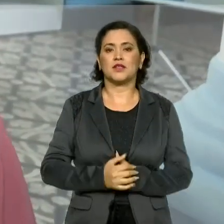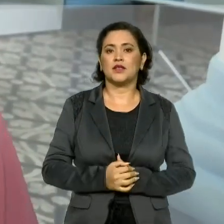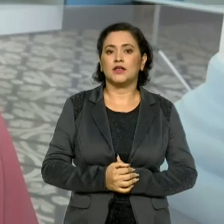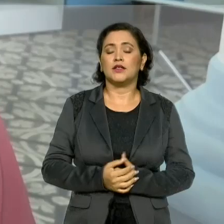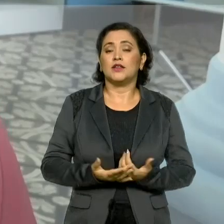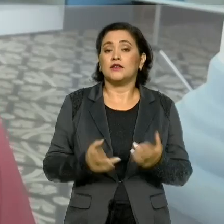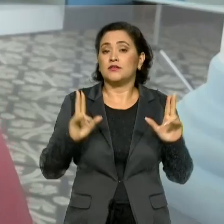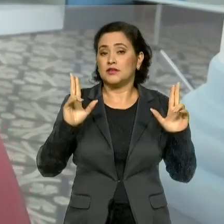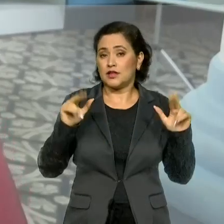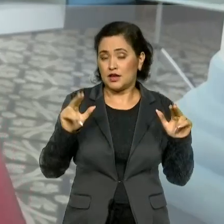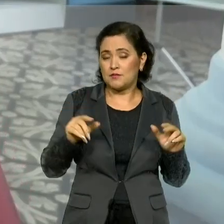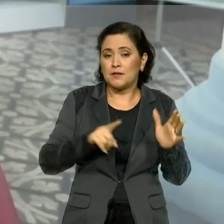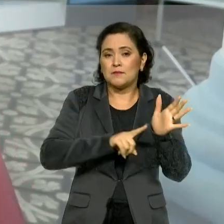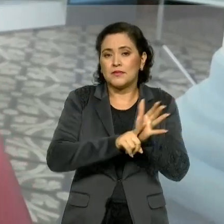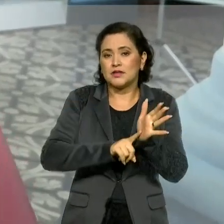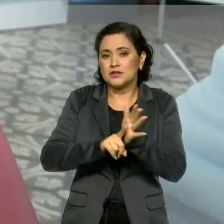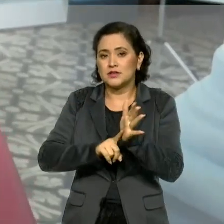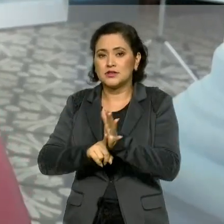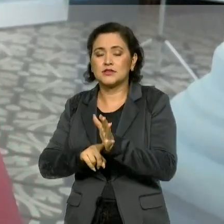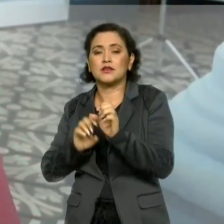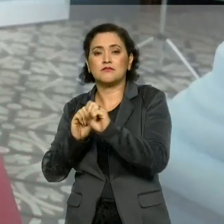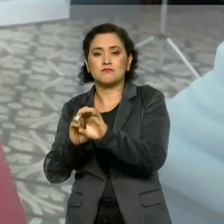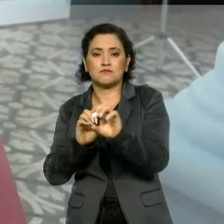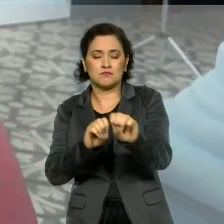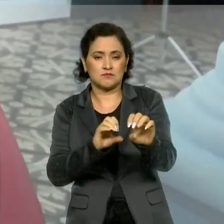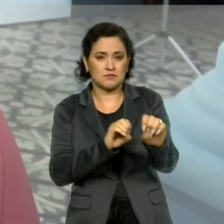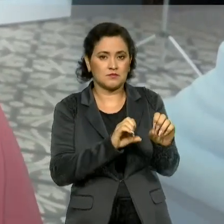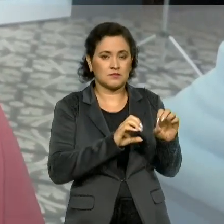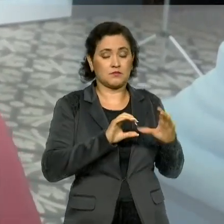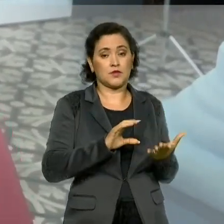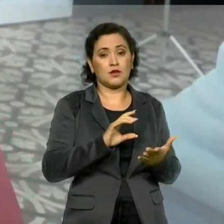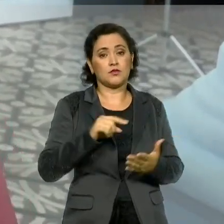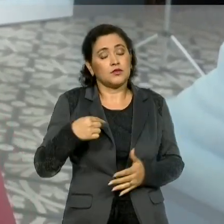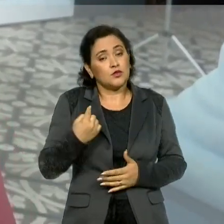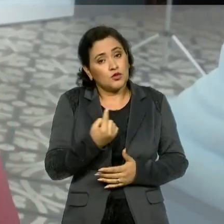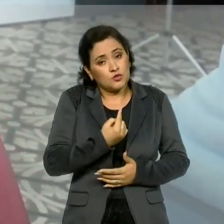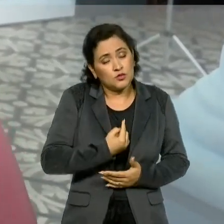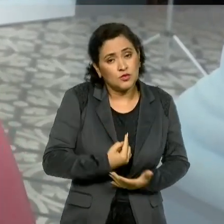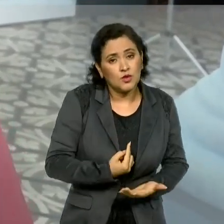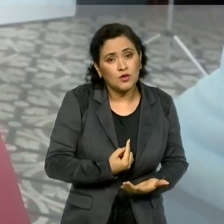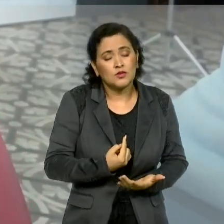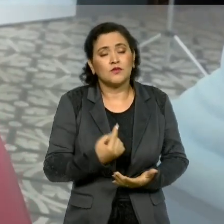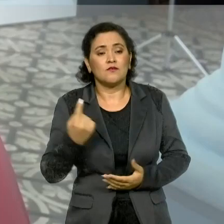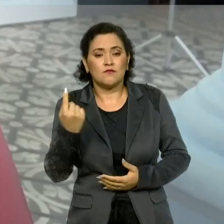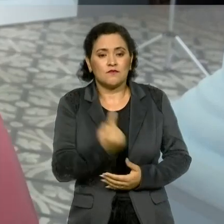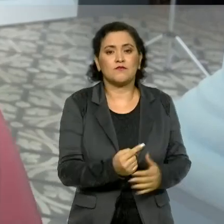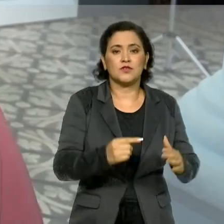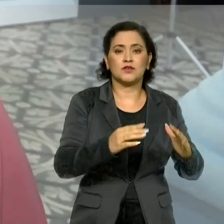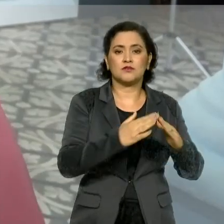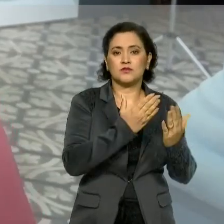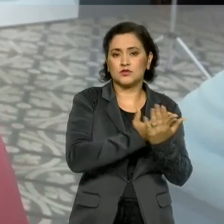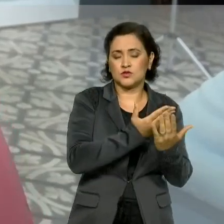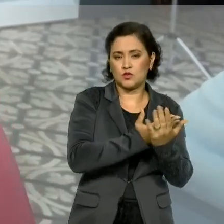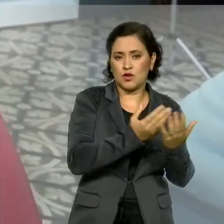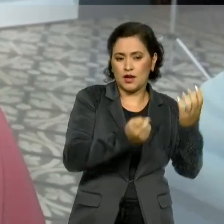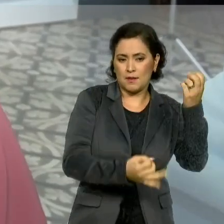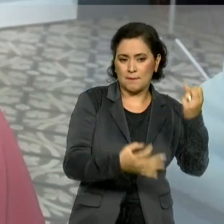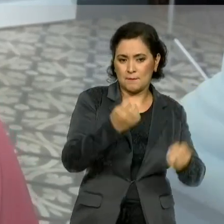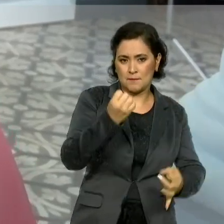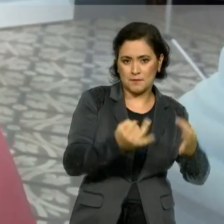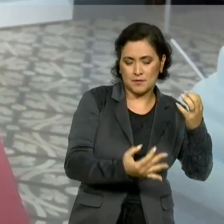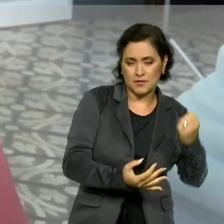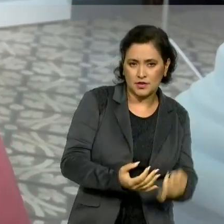tema eh pesquisa e educação né então assim pra gente est numa escola falando sobre os nossos nossos